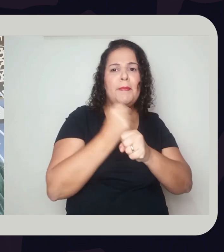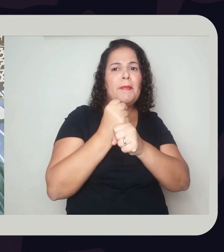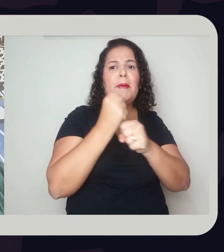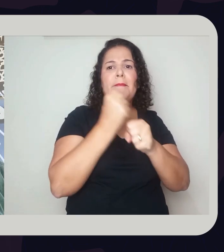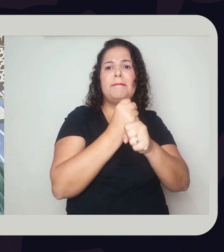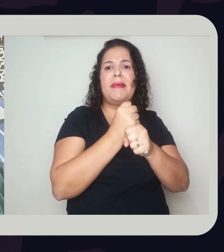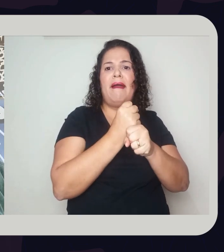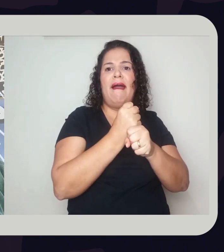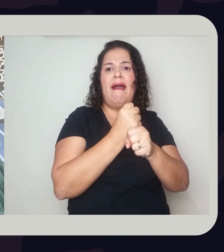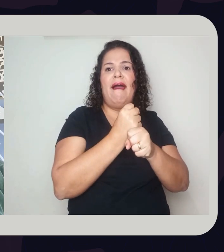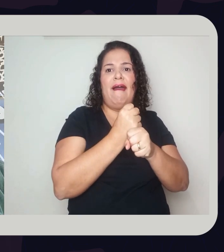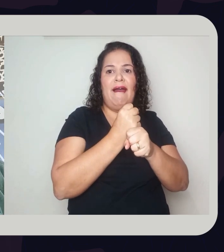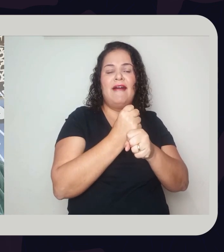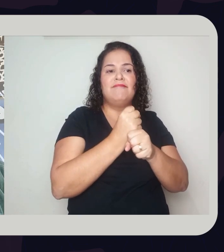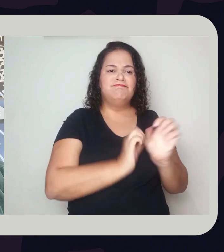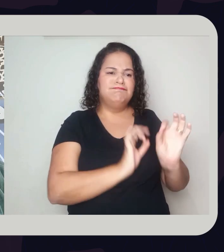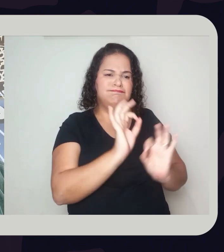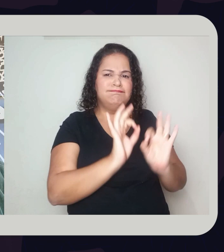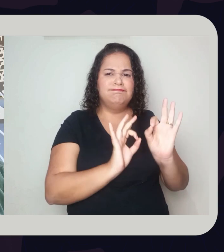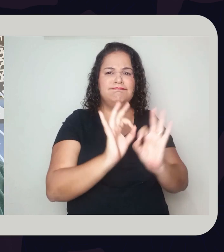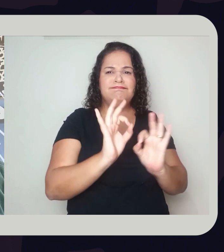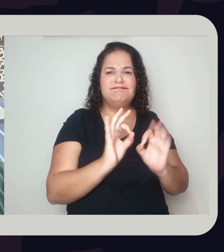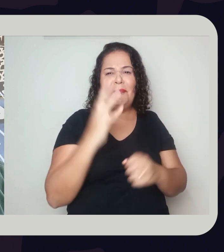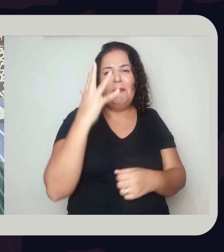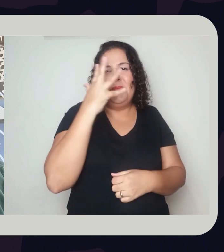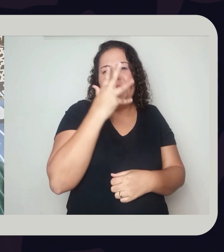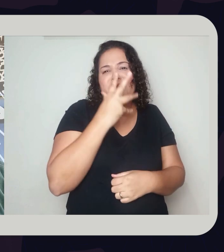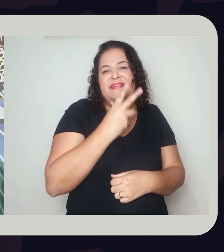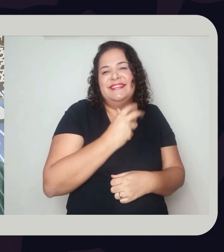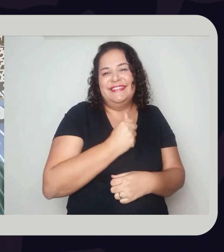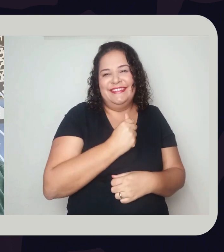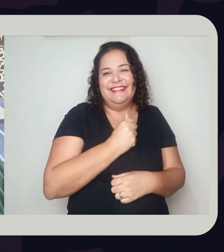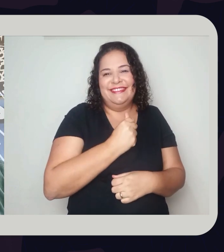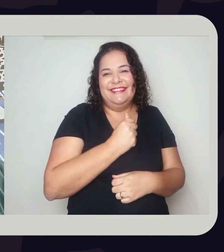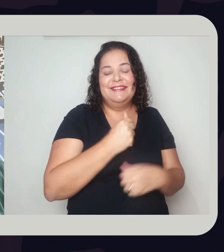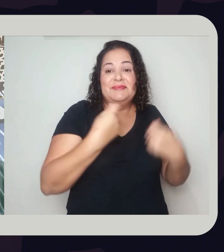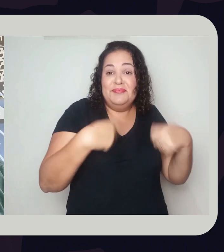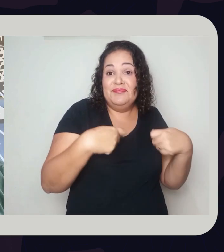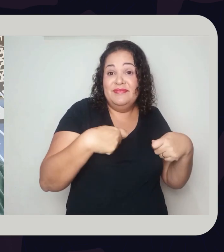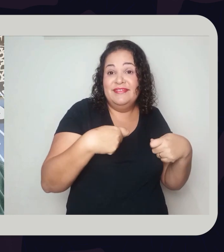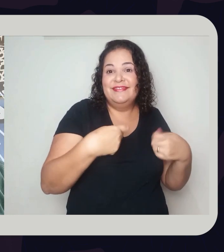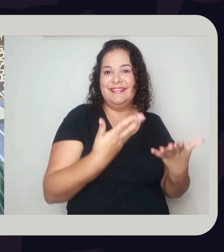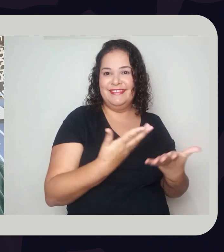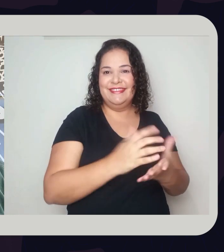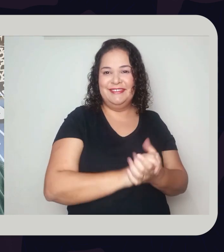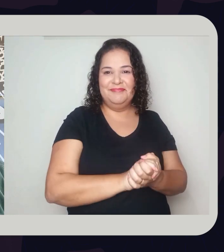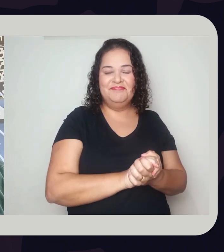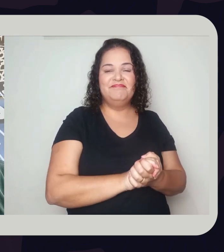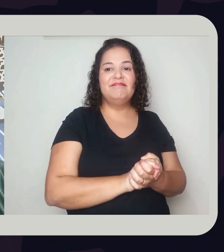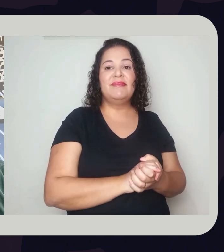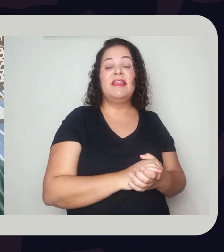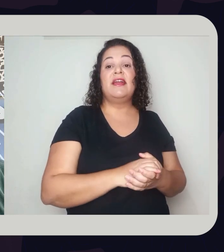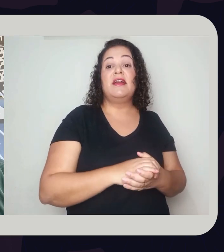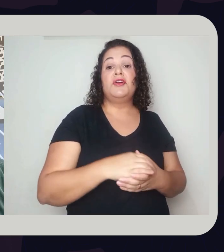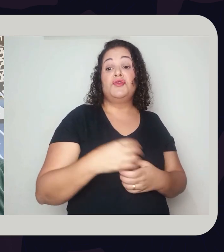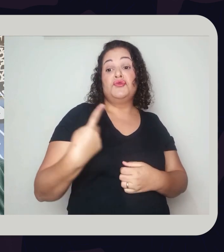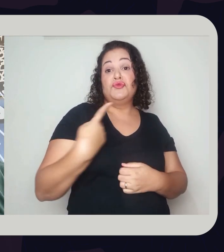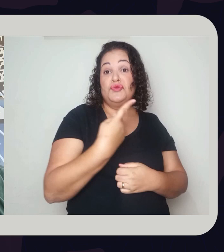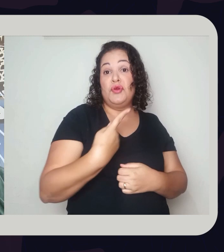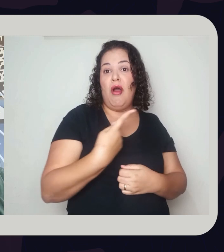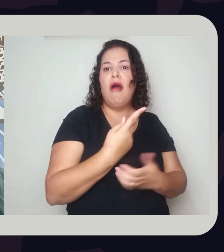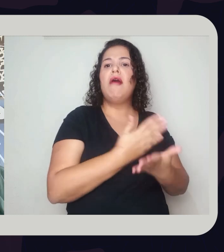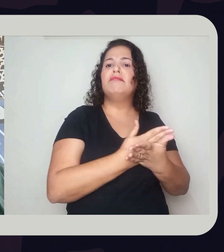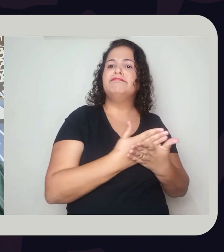de que maneira poderíamos fazer essas reformas nesses espaços, nesses abrigos, né? E aí a